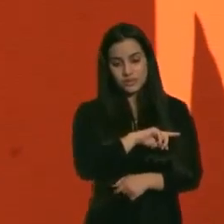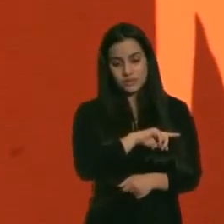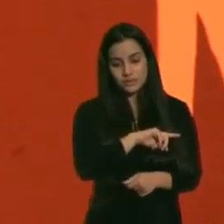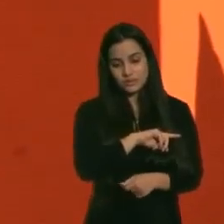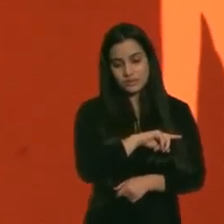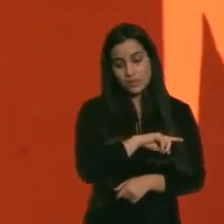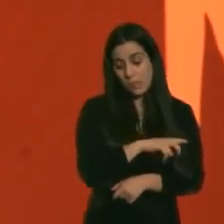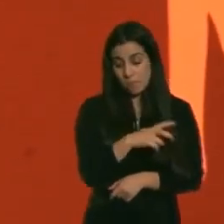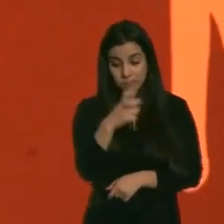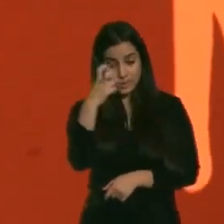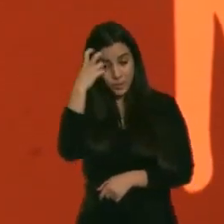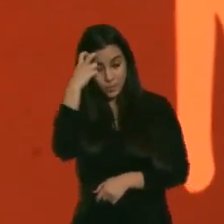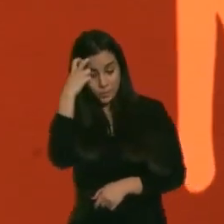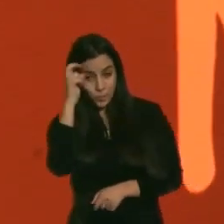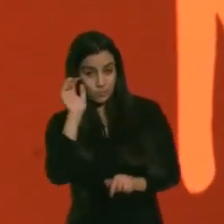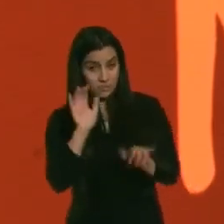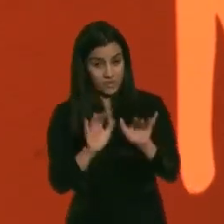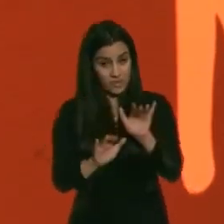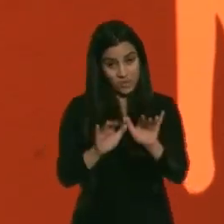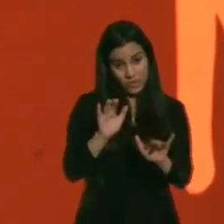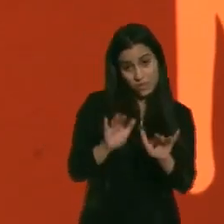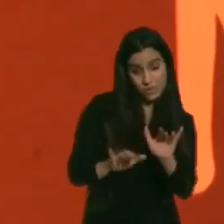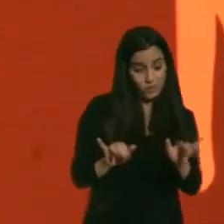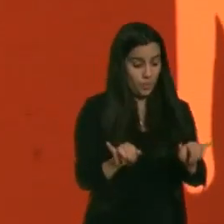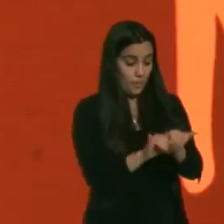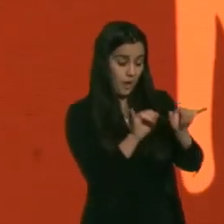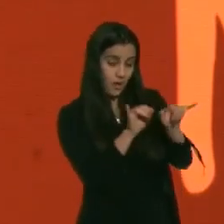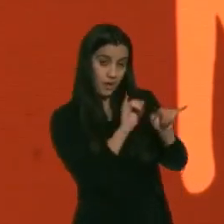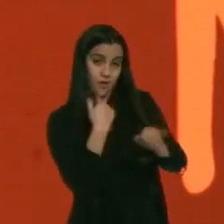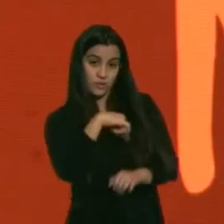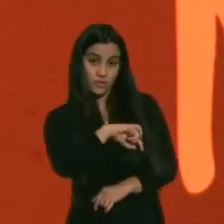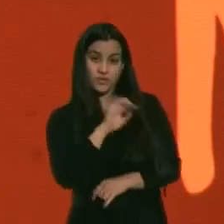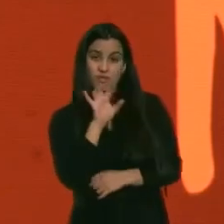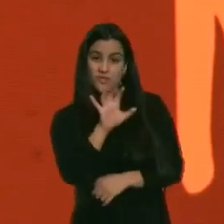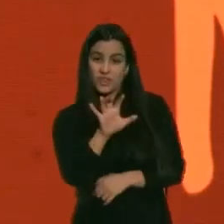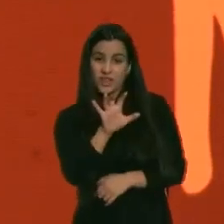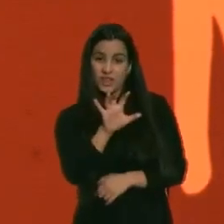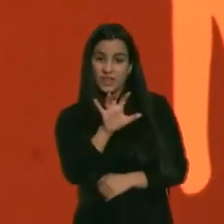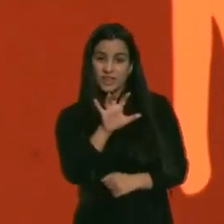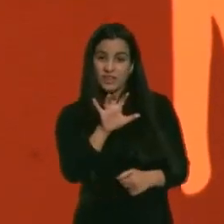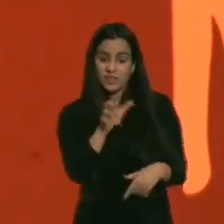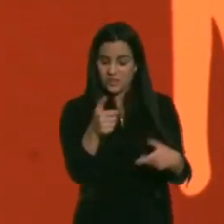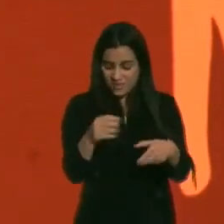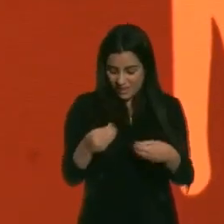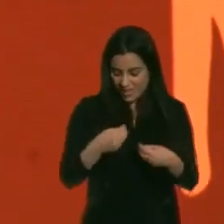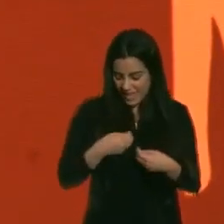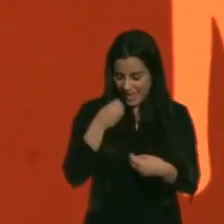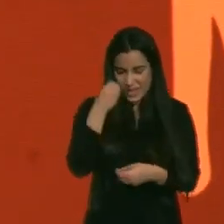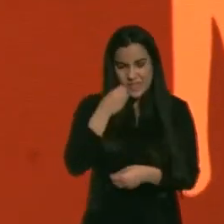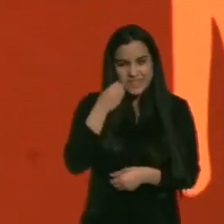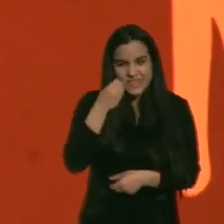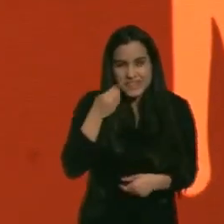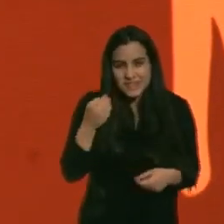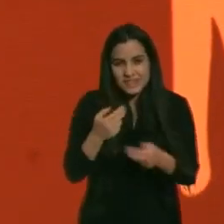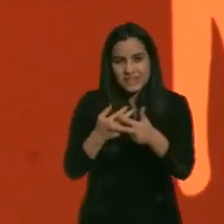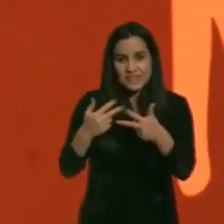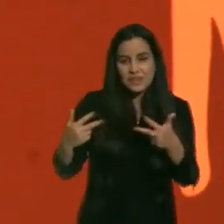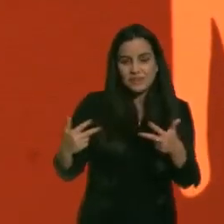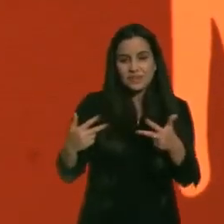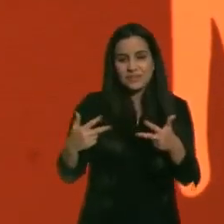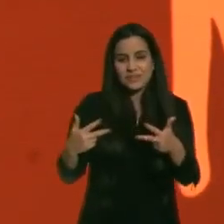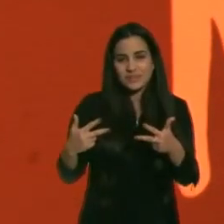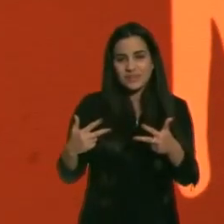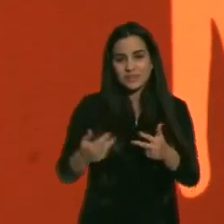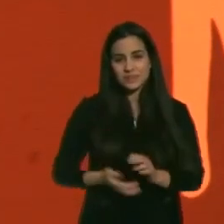nossas liturgias, as nossas maneiras não nos permitem experimentar o novo que Deus quer